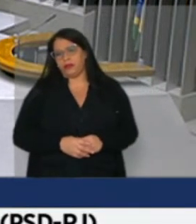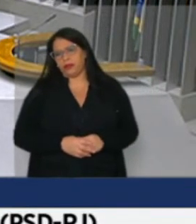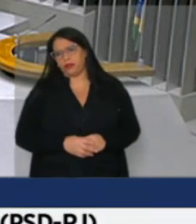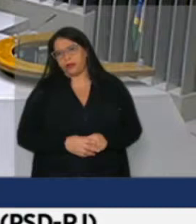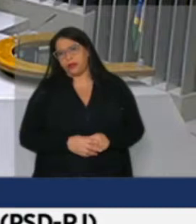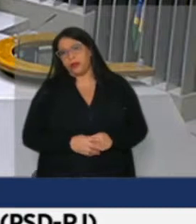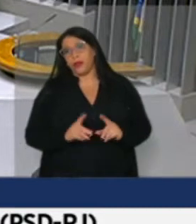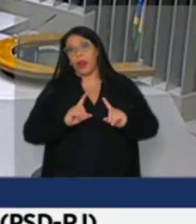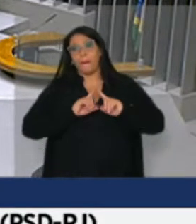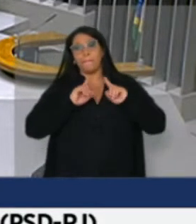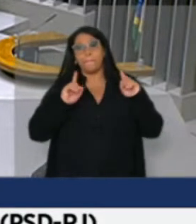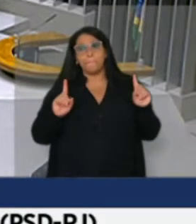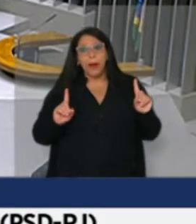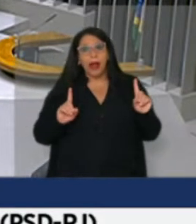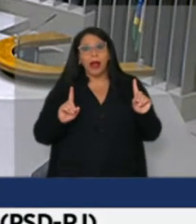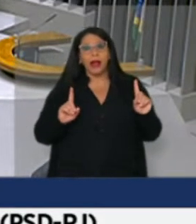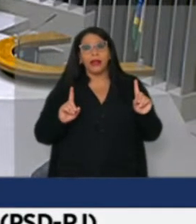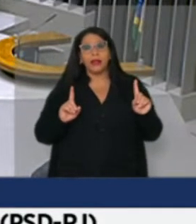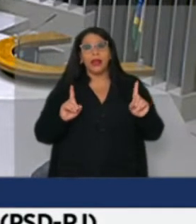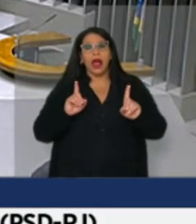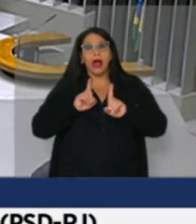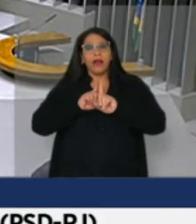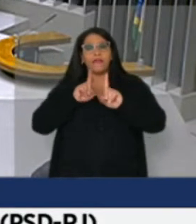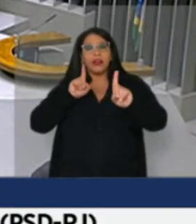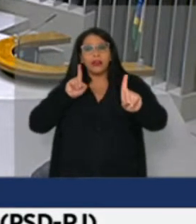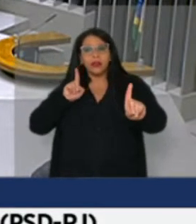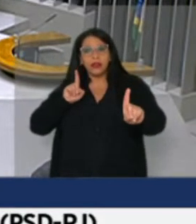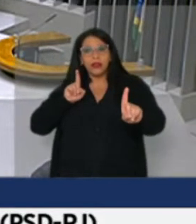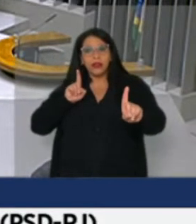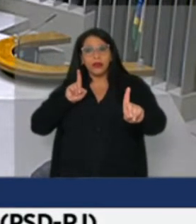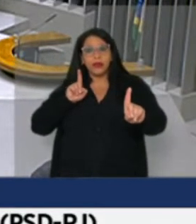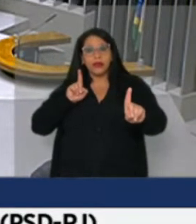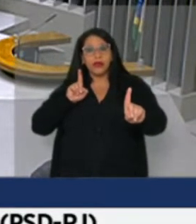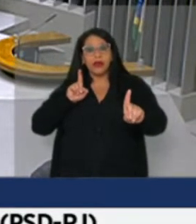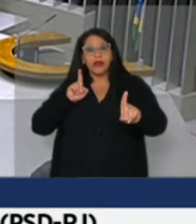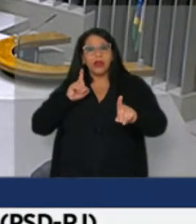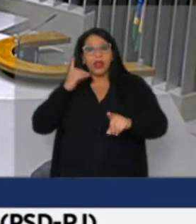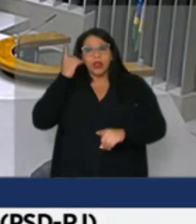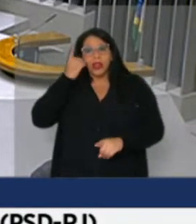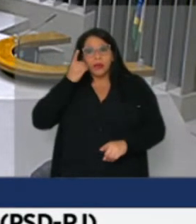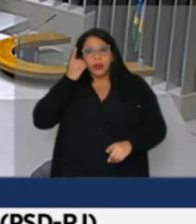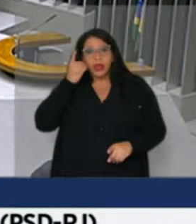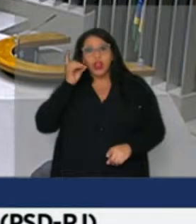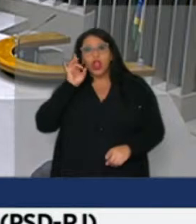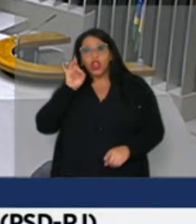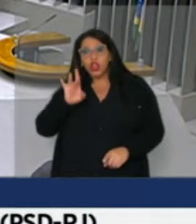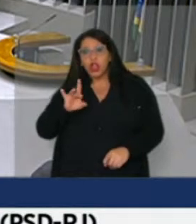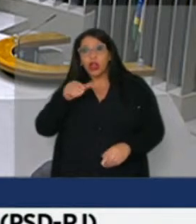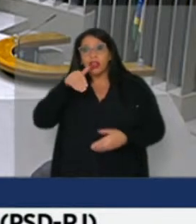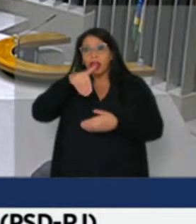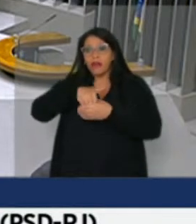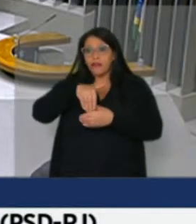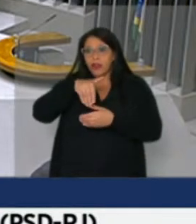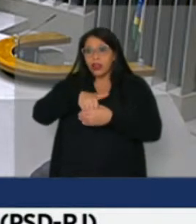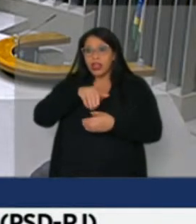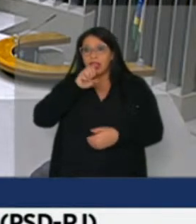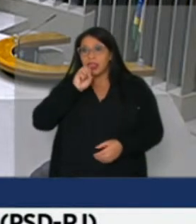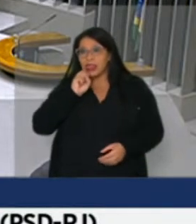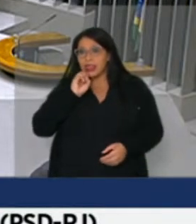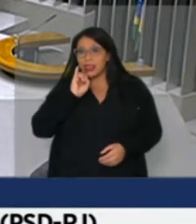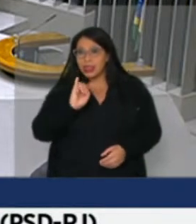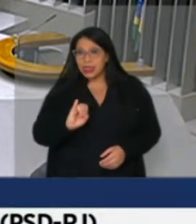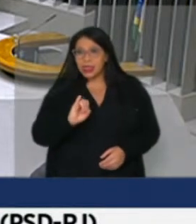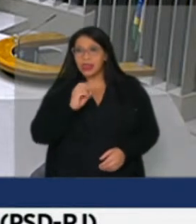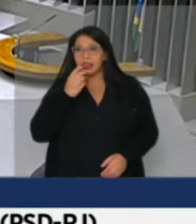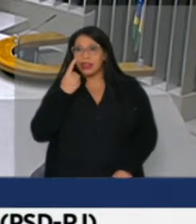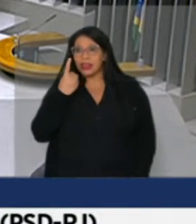Mas essa possibilidade de suspensão do mandato só seria colocada em votação se pelo menos